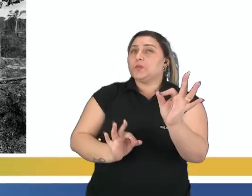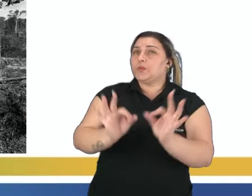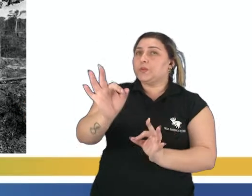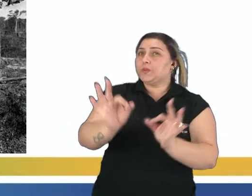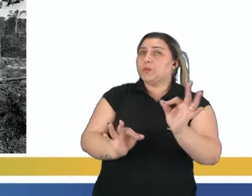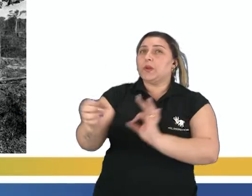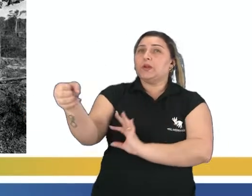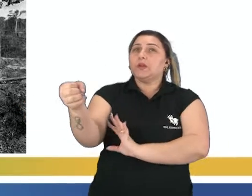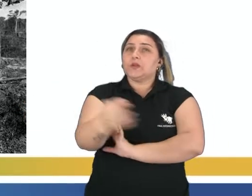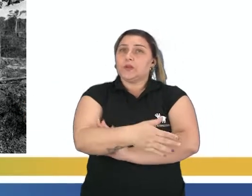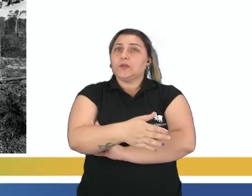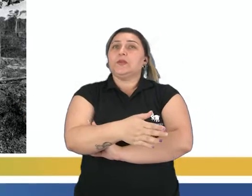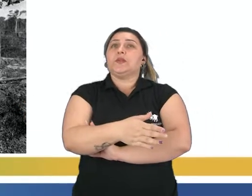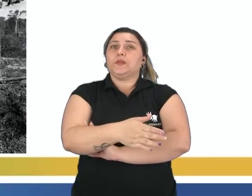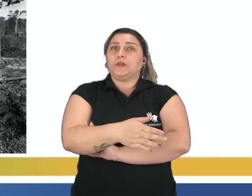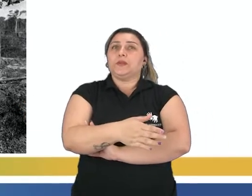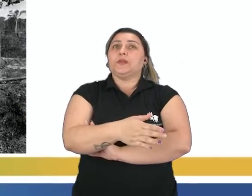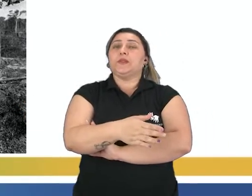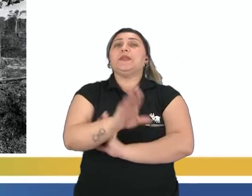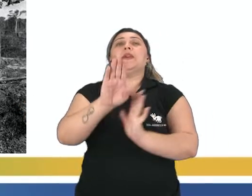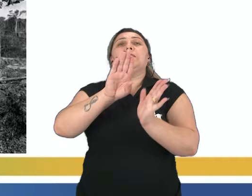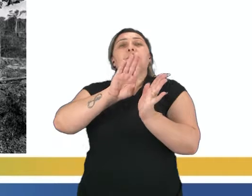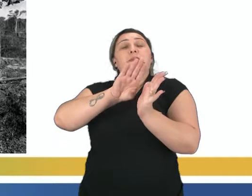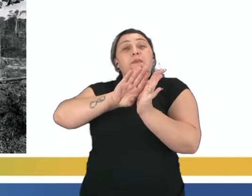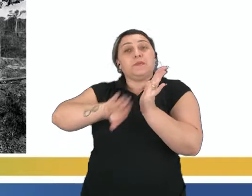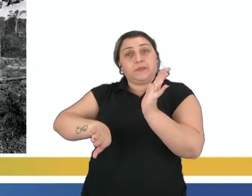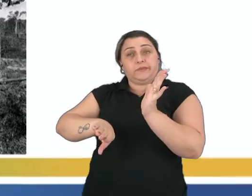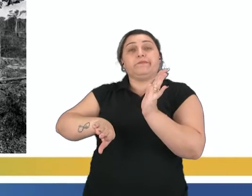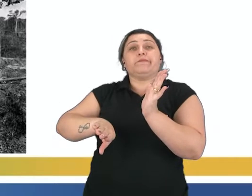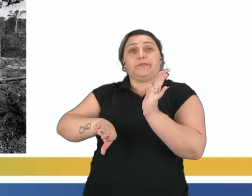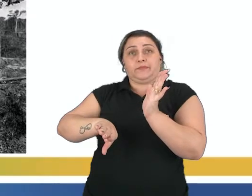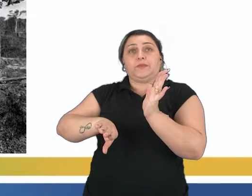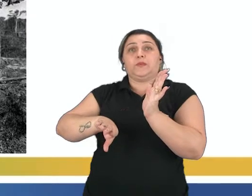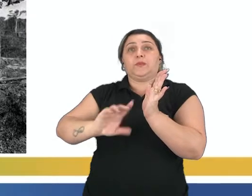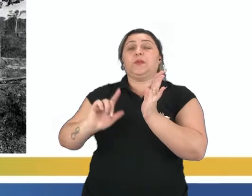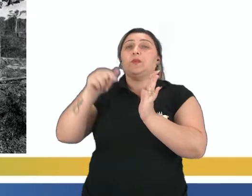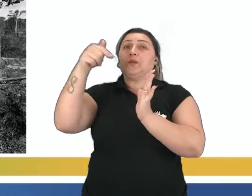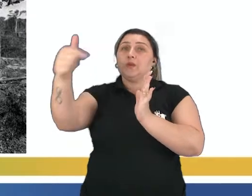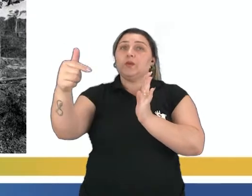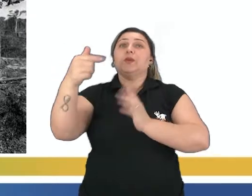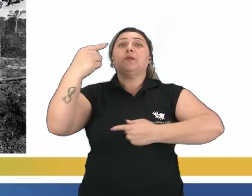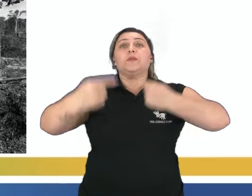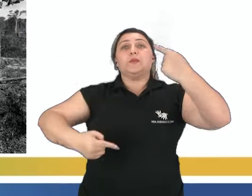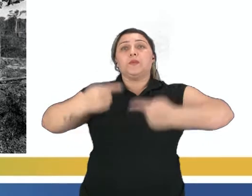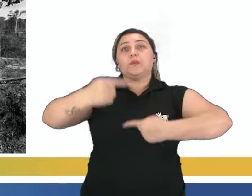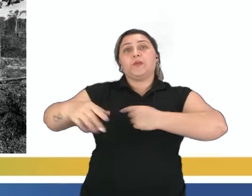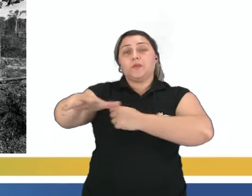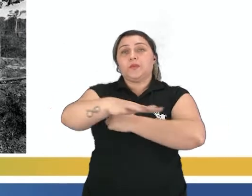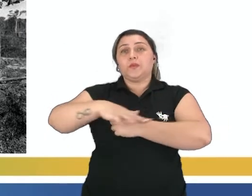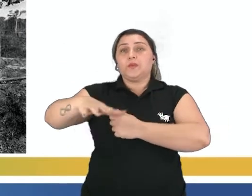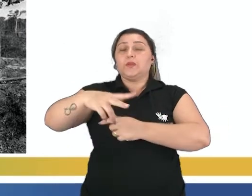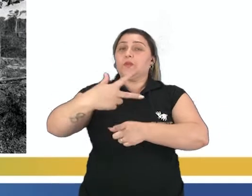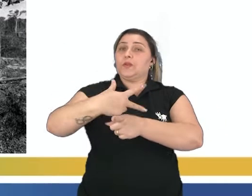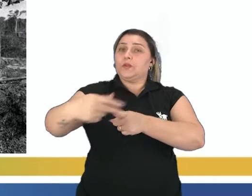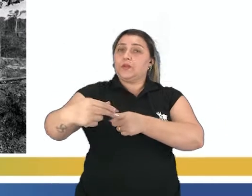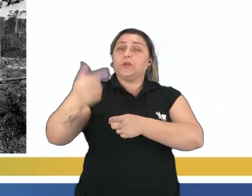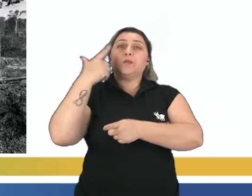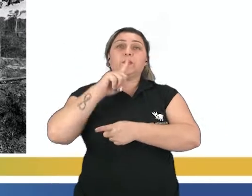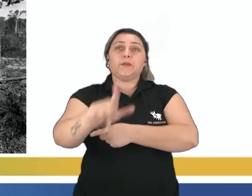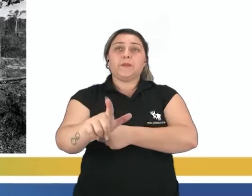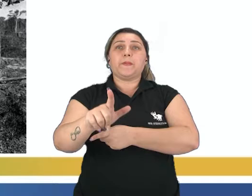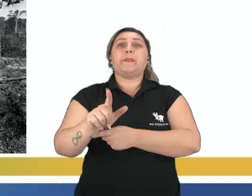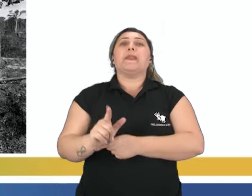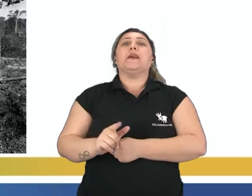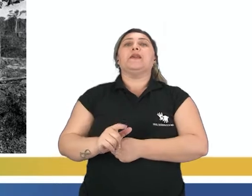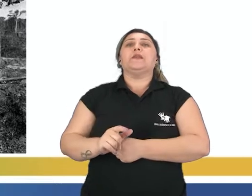é estabelecida uma nova ordem que é instituída pelas forças políticas e sociais vencedoras. No